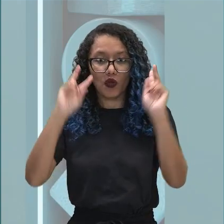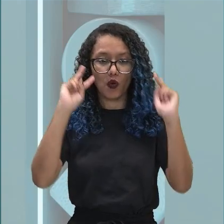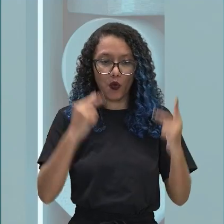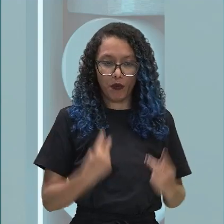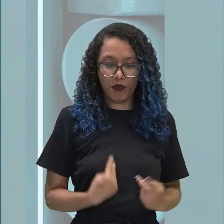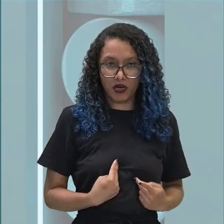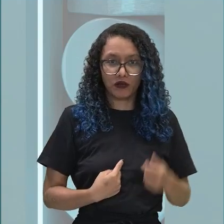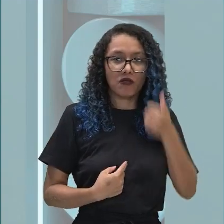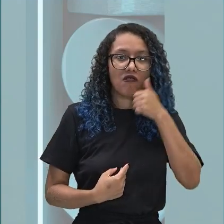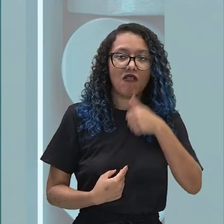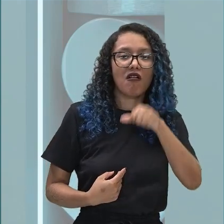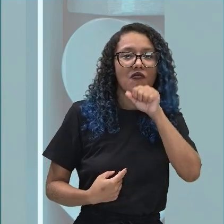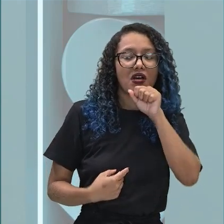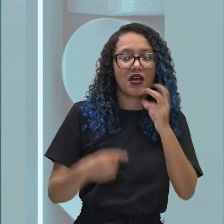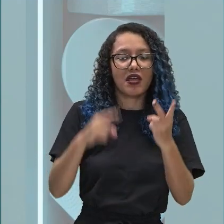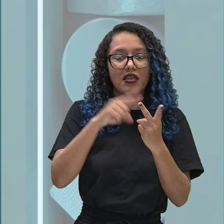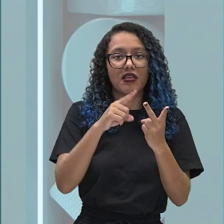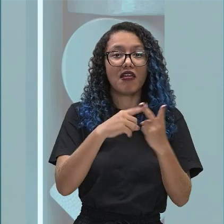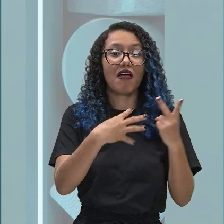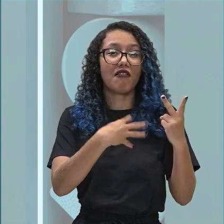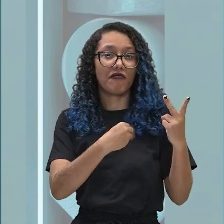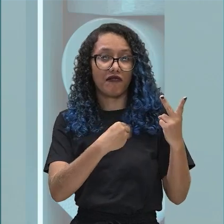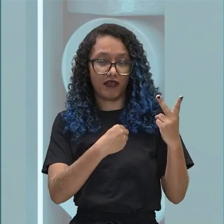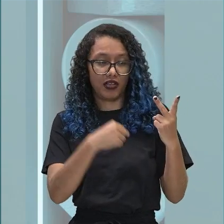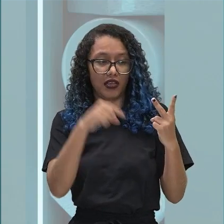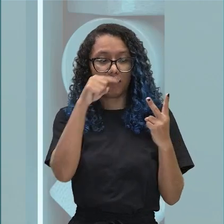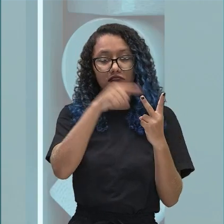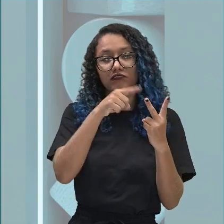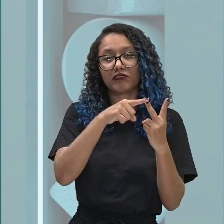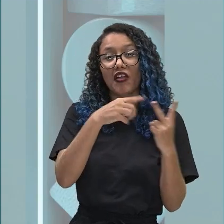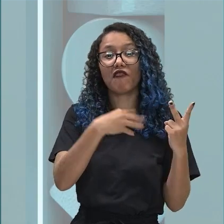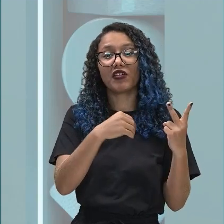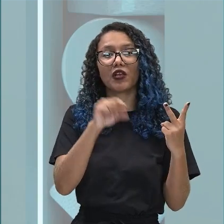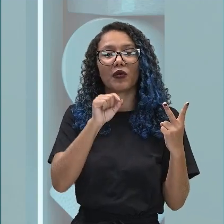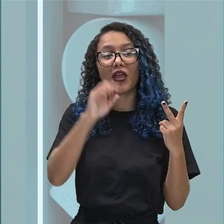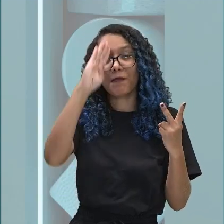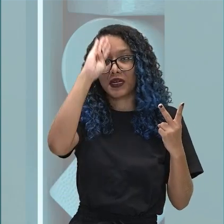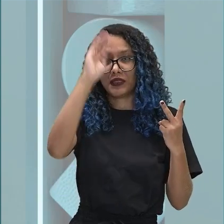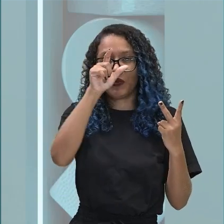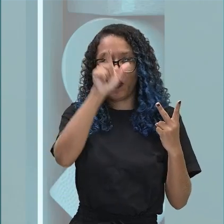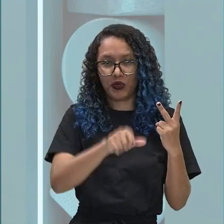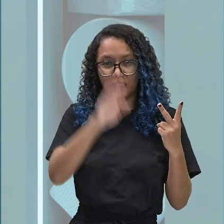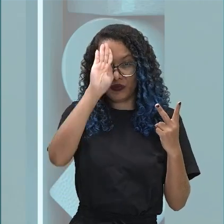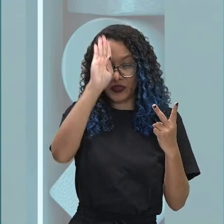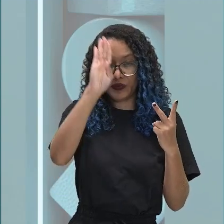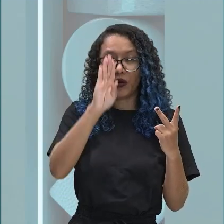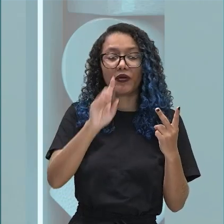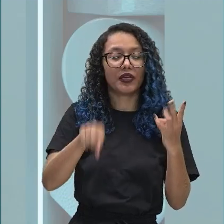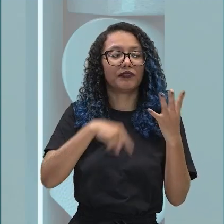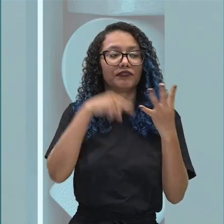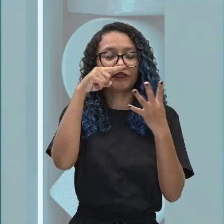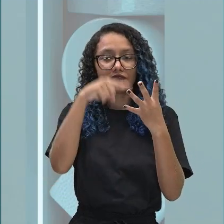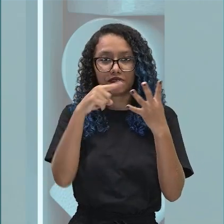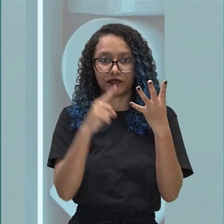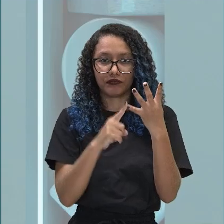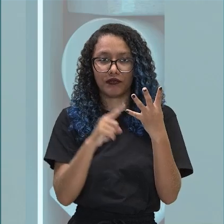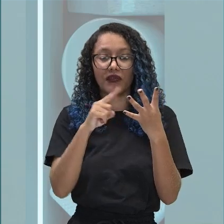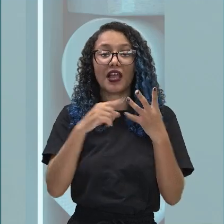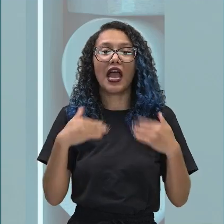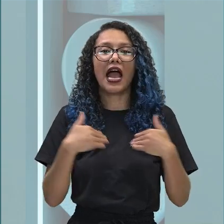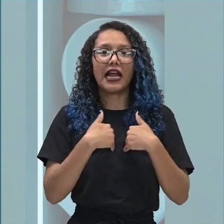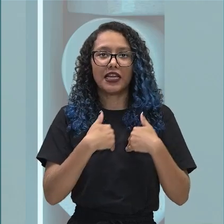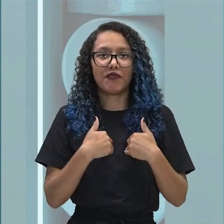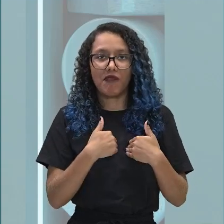né? Sendo que a garota realmente é a protagonista do conto, né? E depois nós temos mais dois personagens animais, que são os